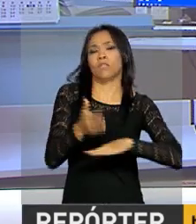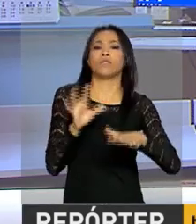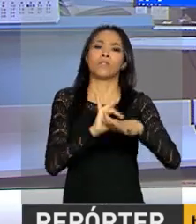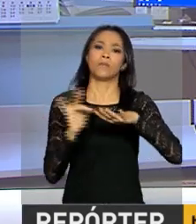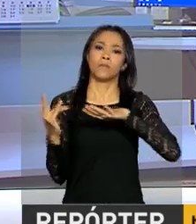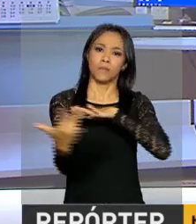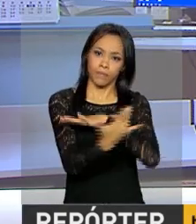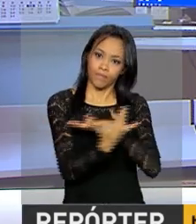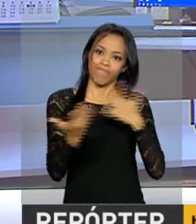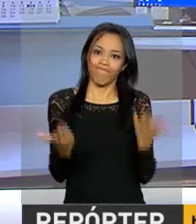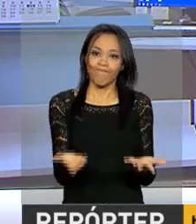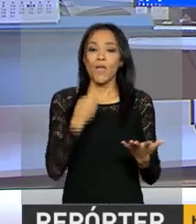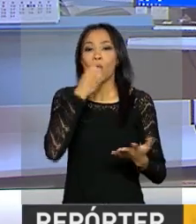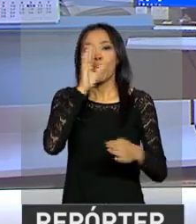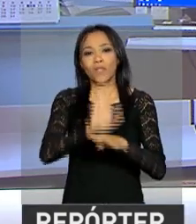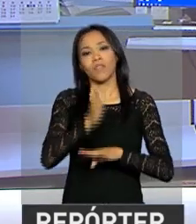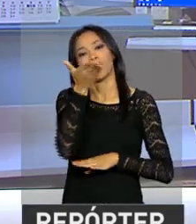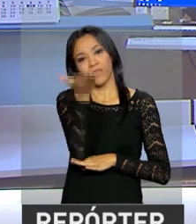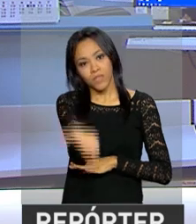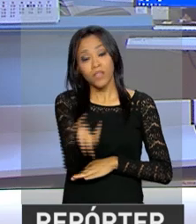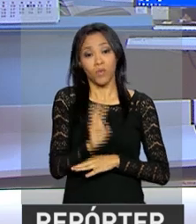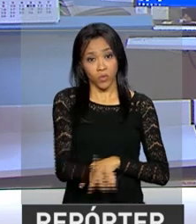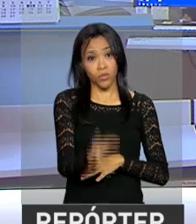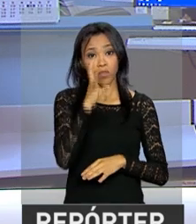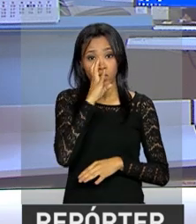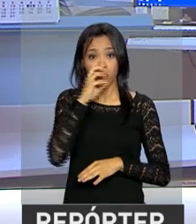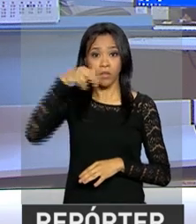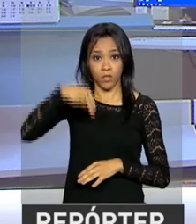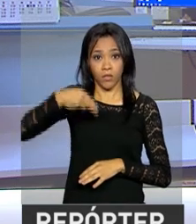redes sociais. Uma boa tarde para você e continue